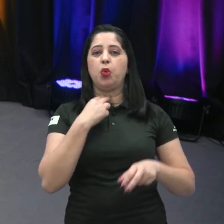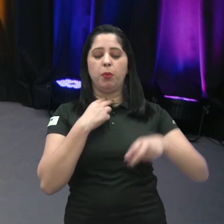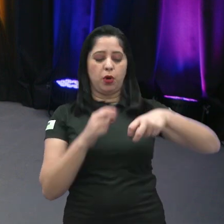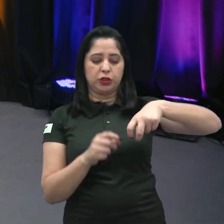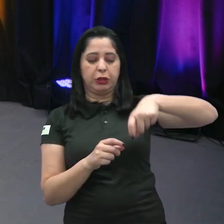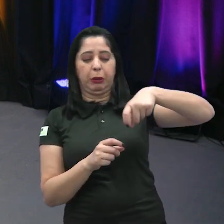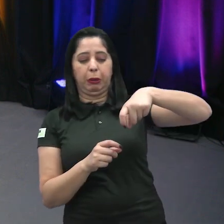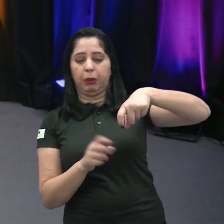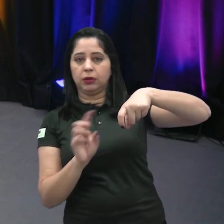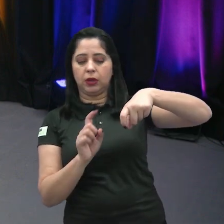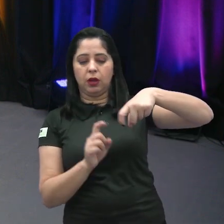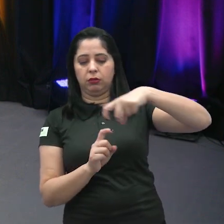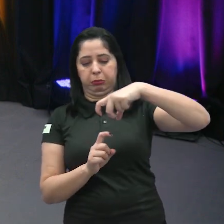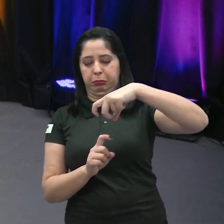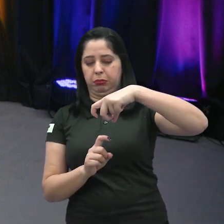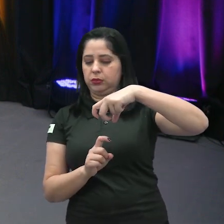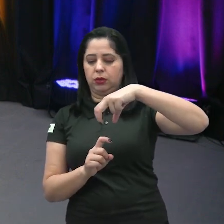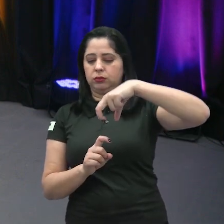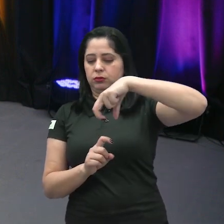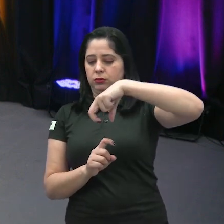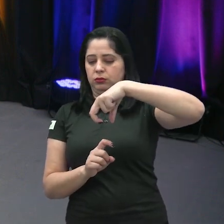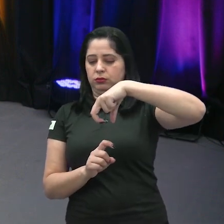frente, puxa.